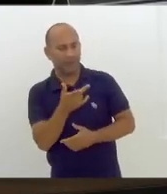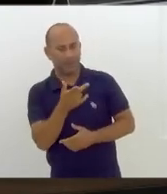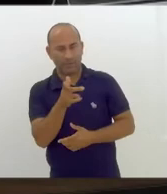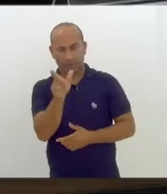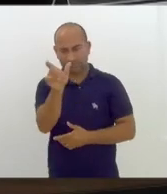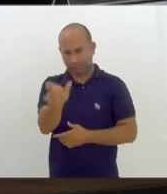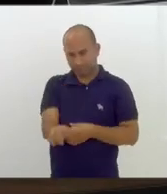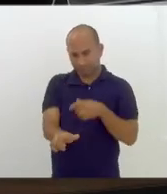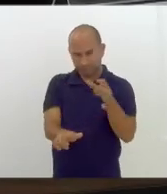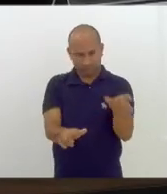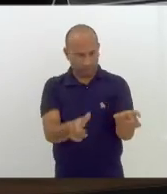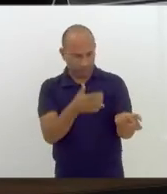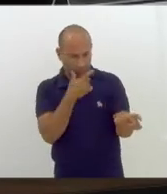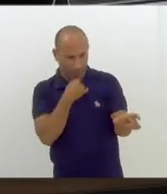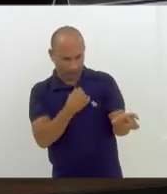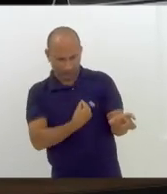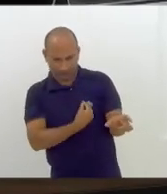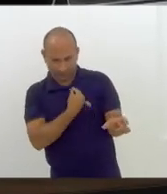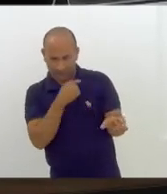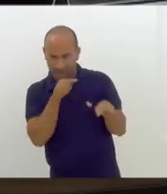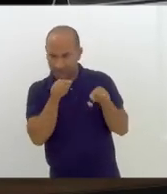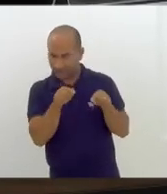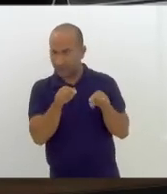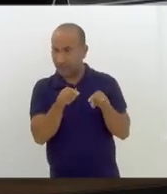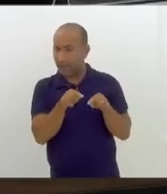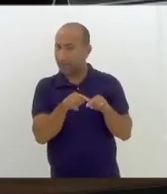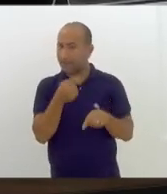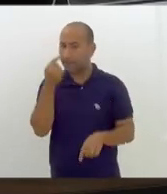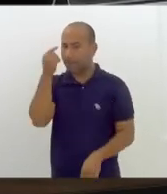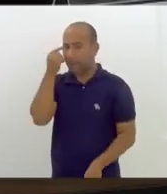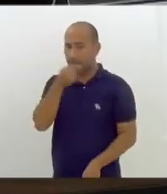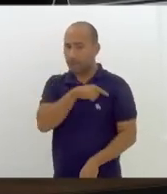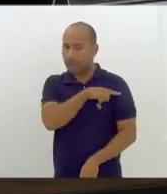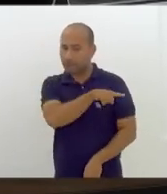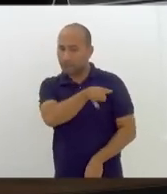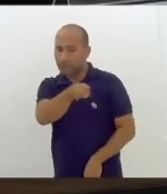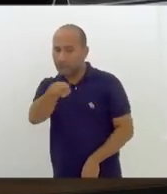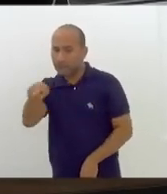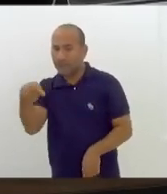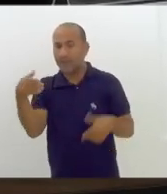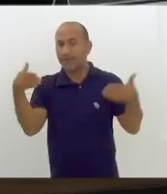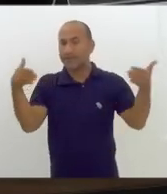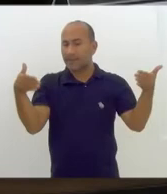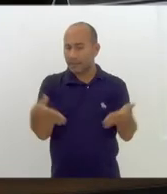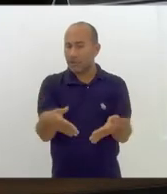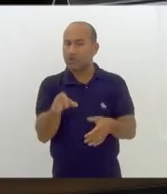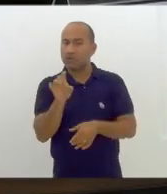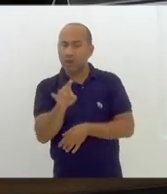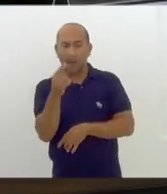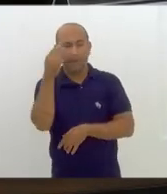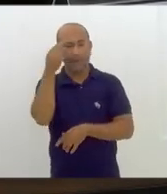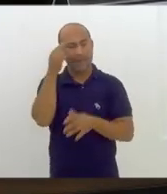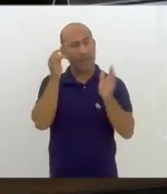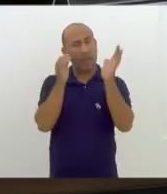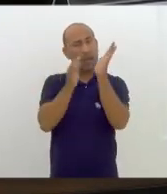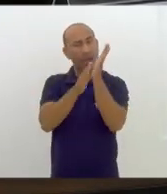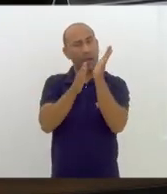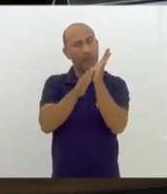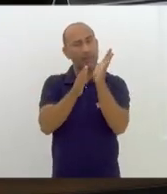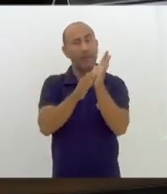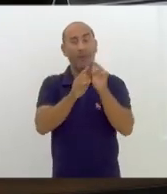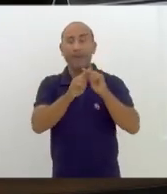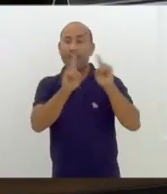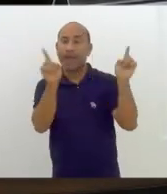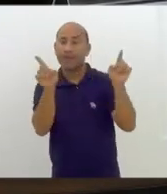presentes, né? Que vocês não estejam aqui apenas para uma homenagem, mas